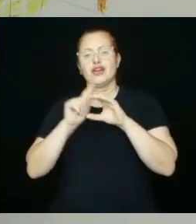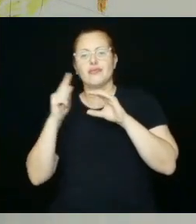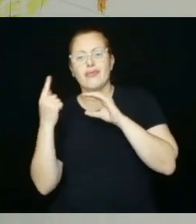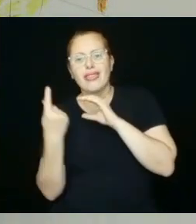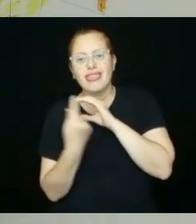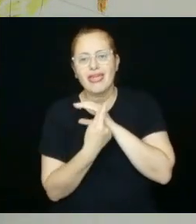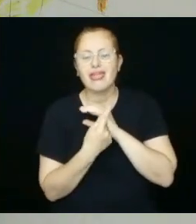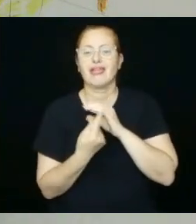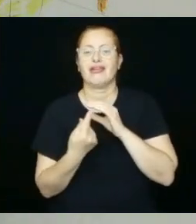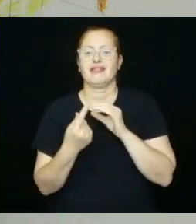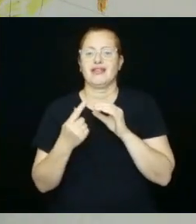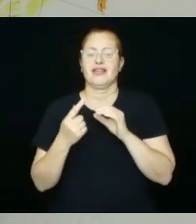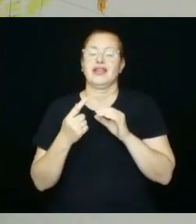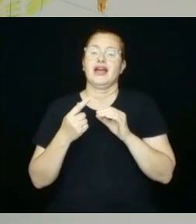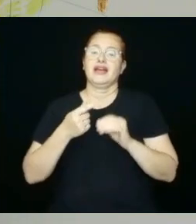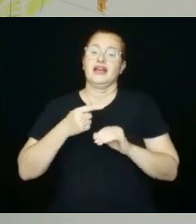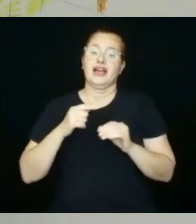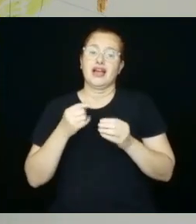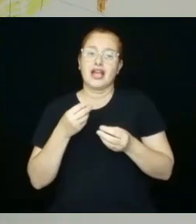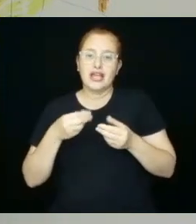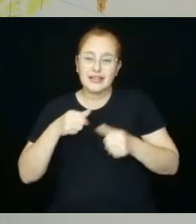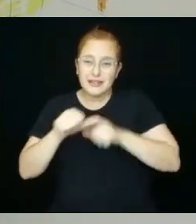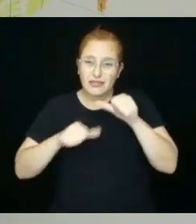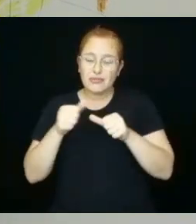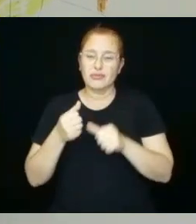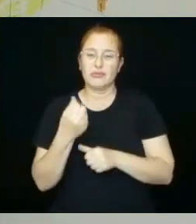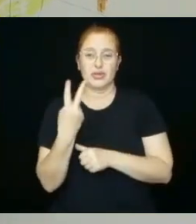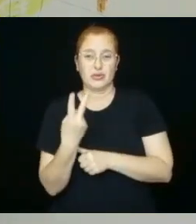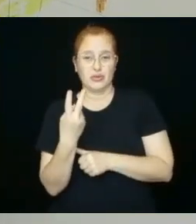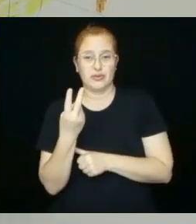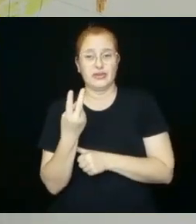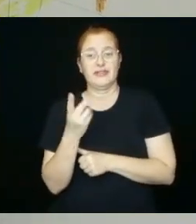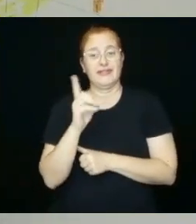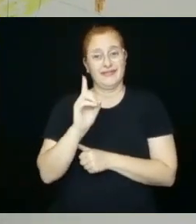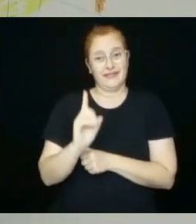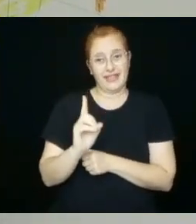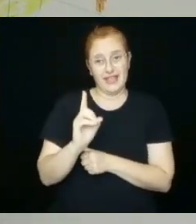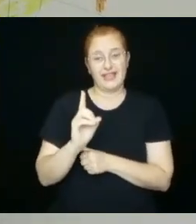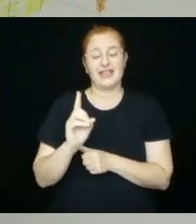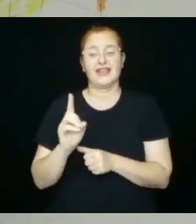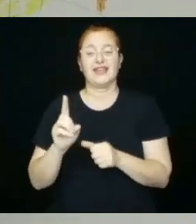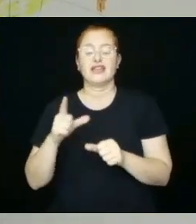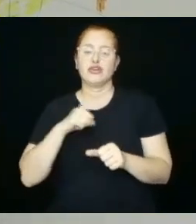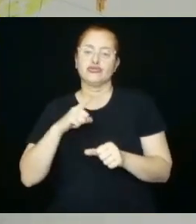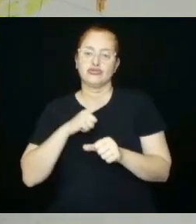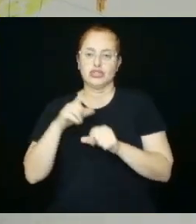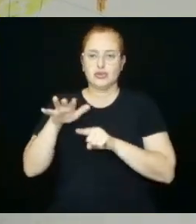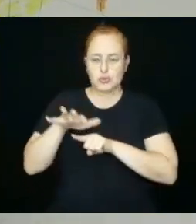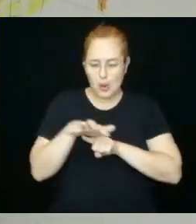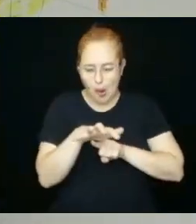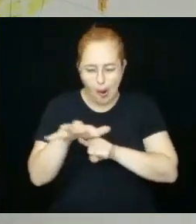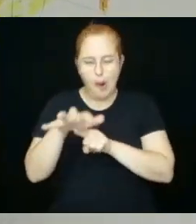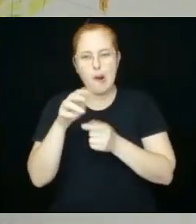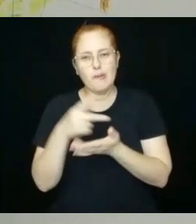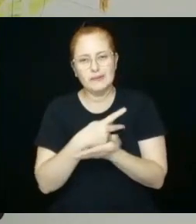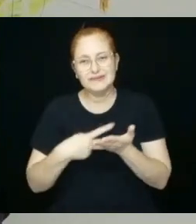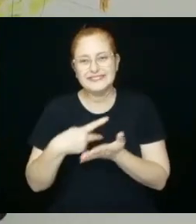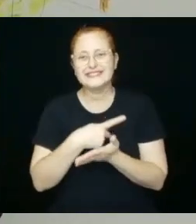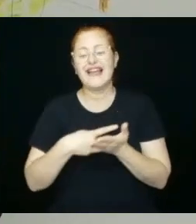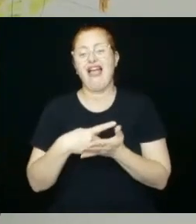tornar mais bidimensionalizar, coisas próximas ao desenho. As sombras eram